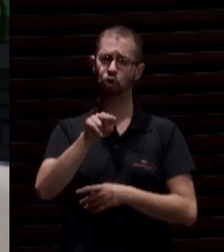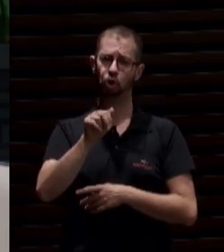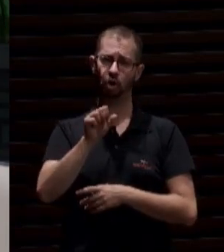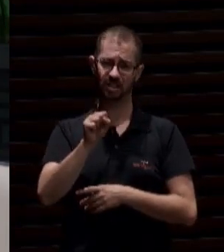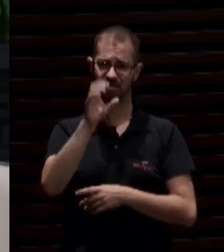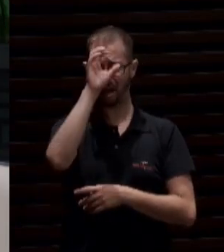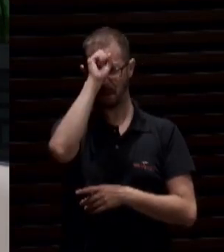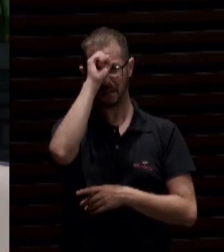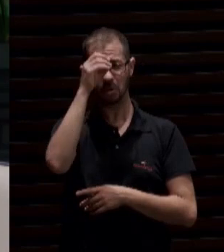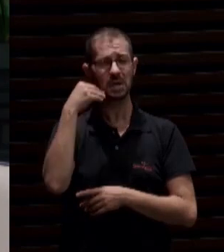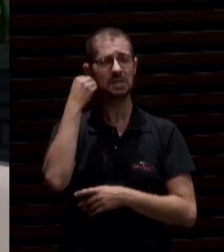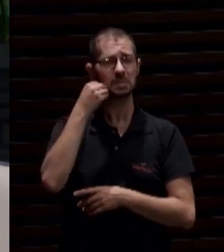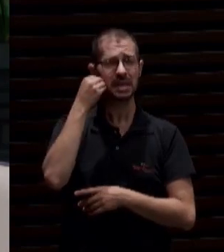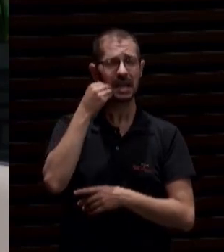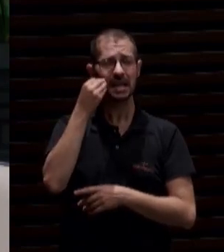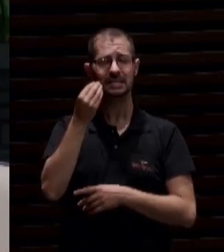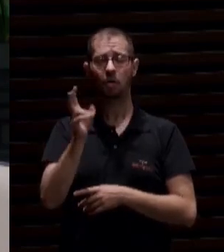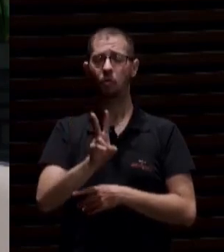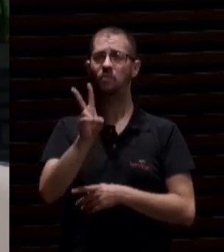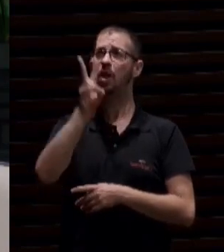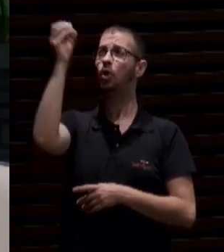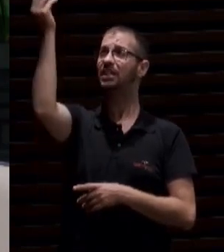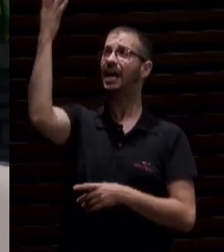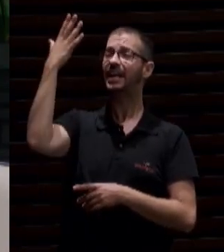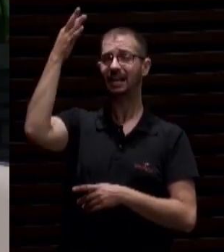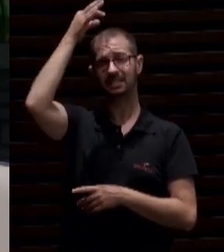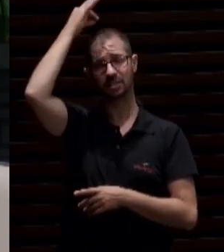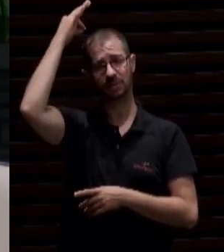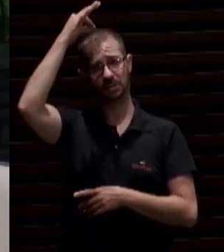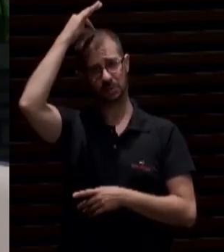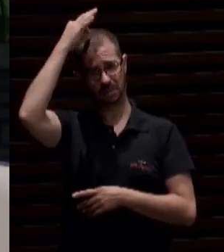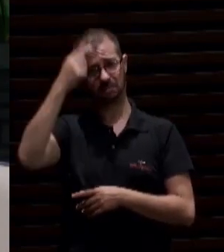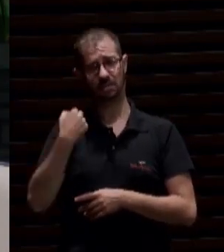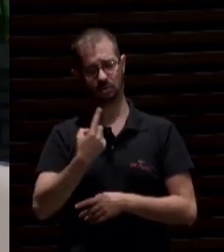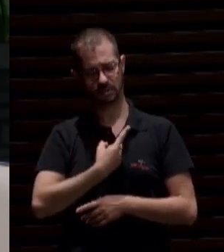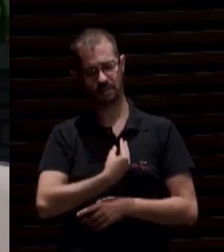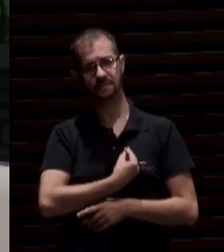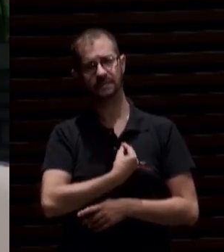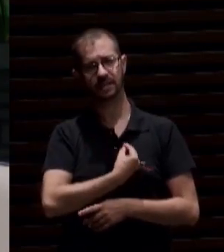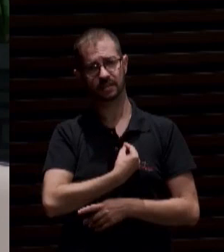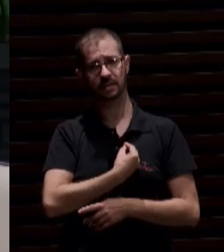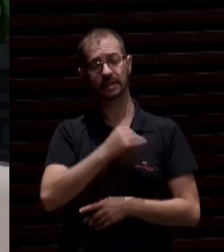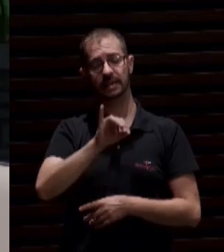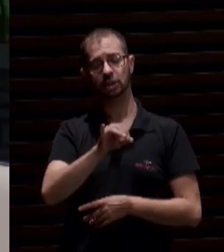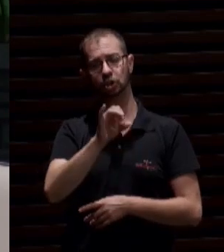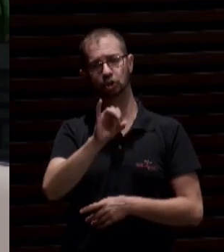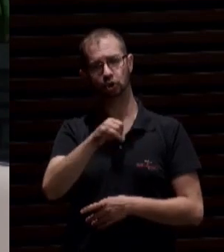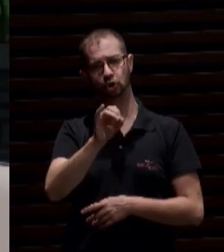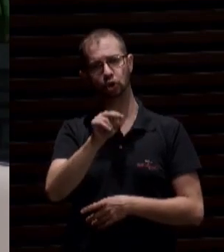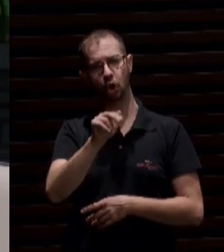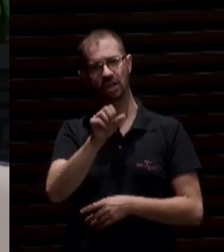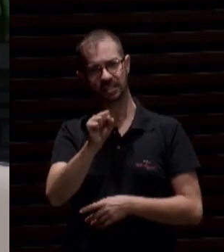valor imensurável da graça divina nas nossas vidas. E é isso que o livro de Jonas quer nos ensinar. Que a